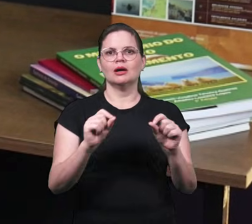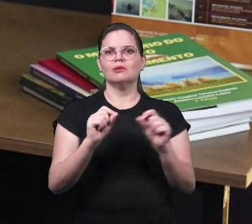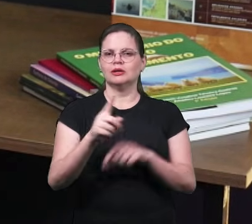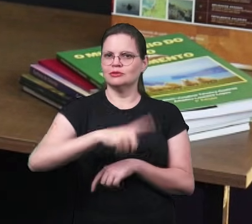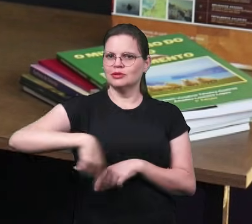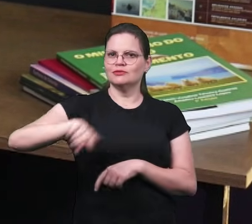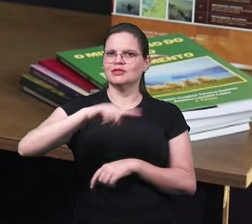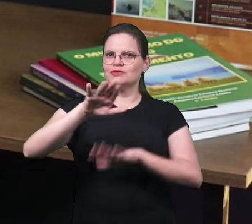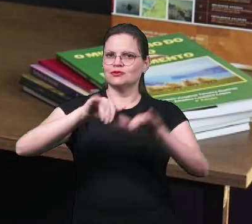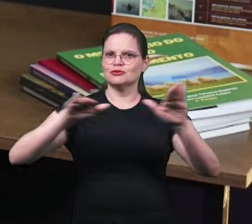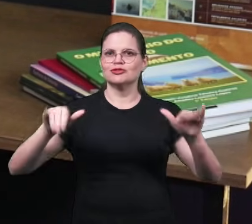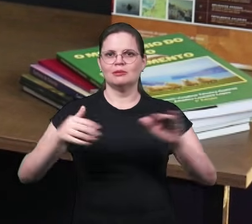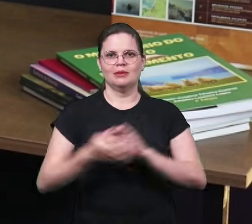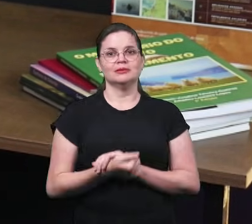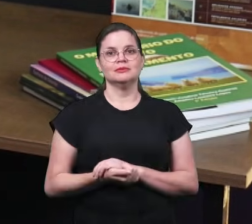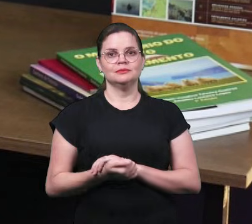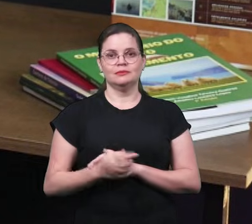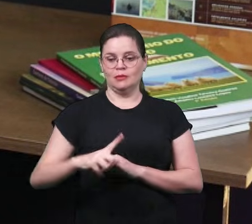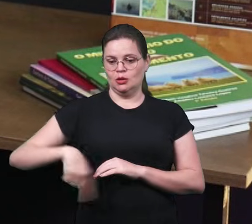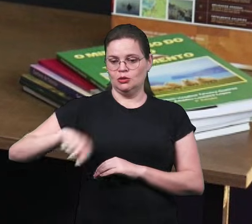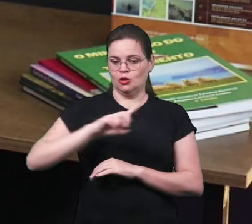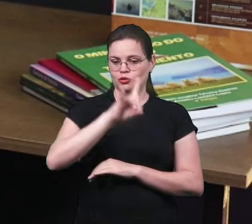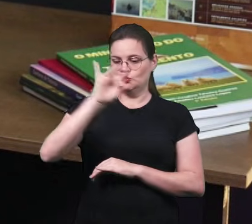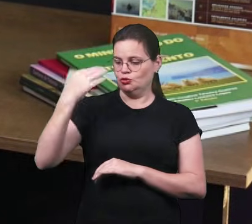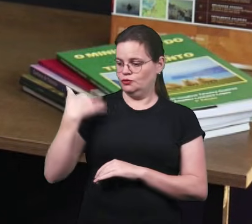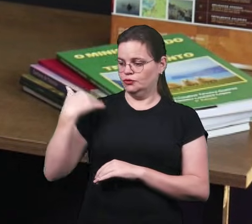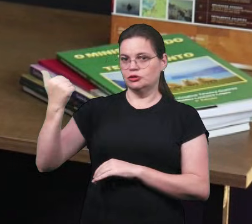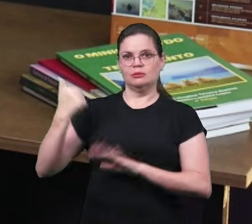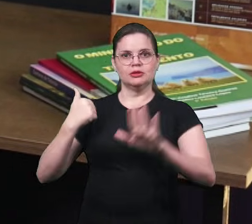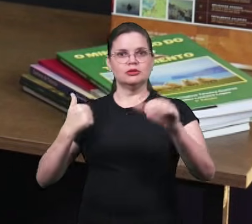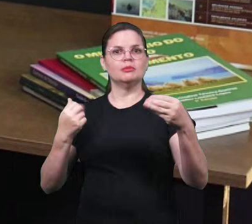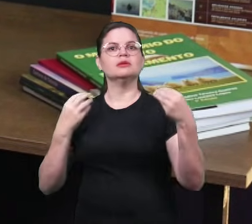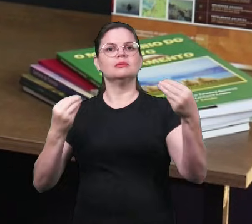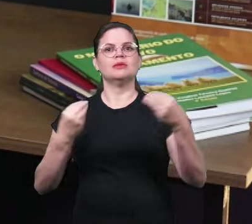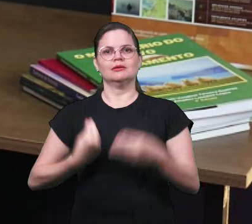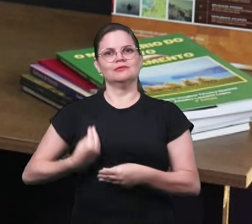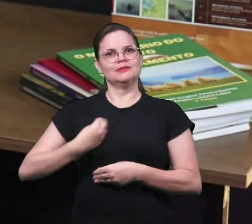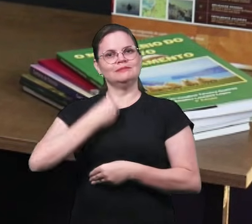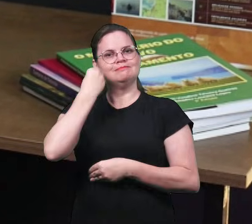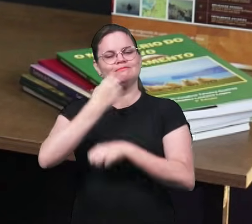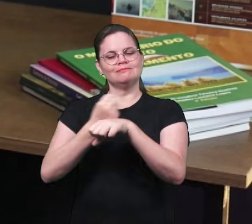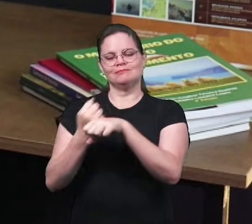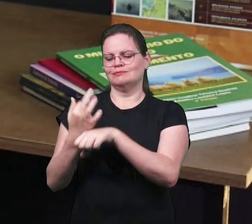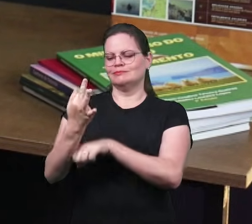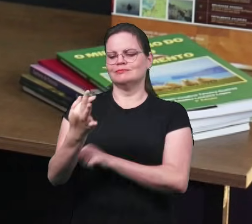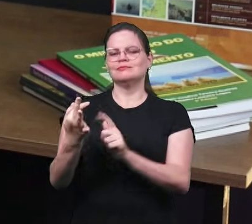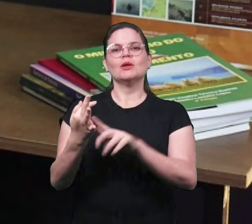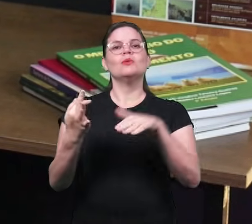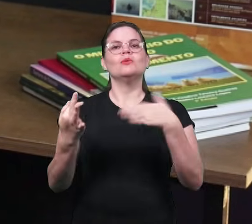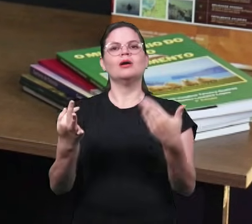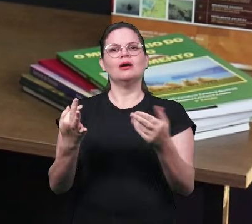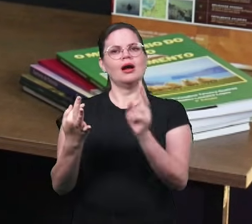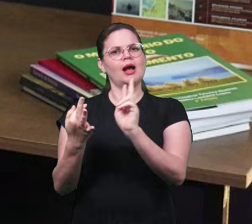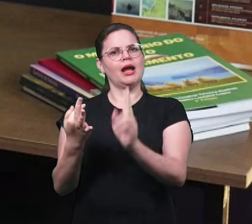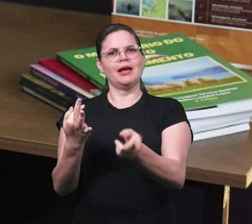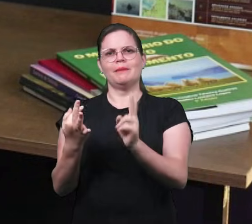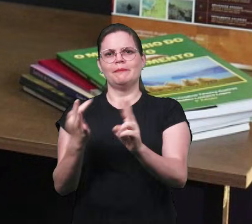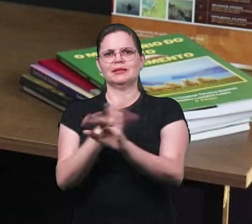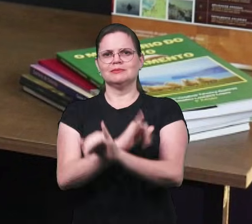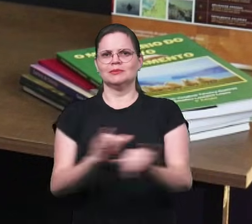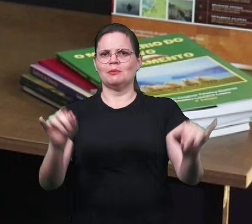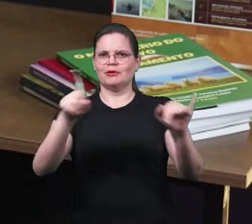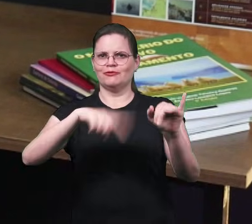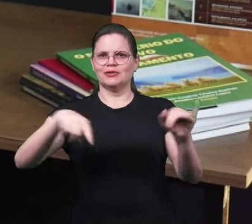vocação. Um dia nós somos chamados para viver uma esperança. E que esperança é essa? É a mesma que está sendo transmitida